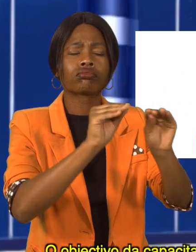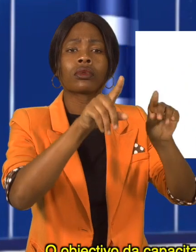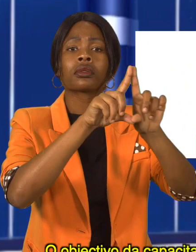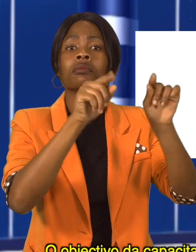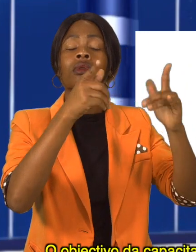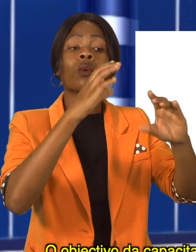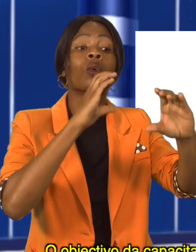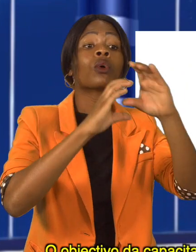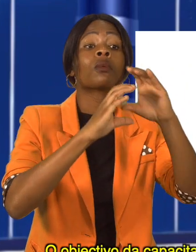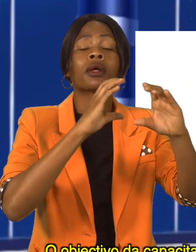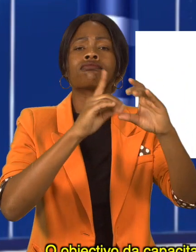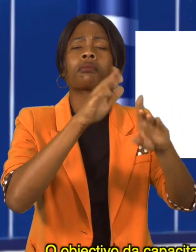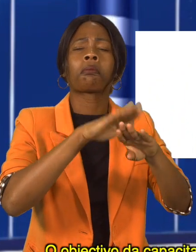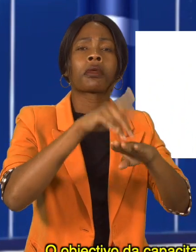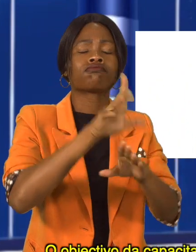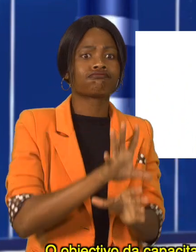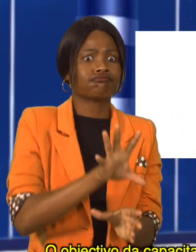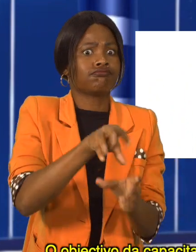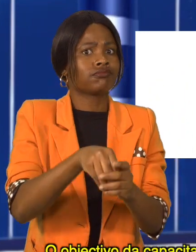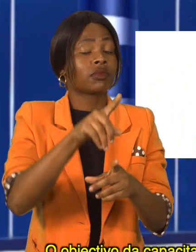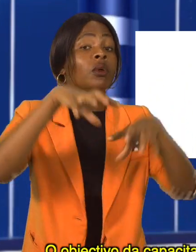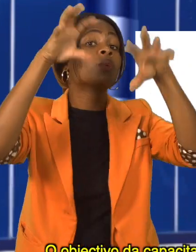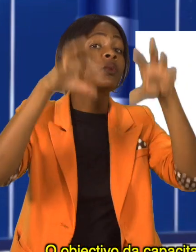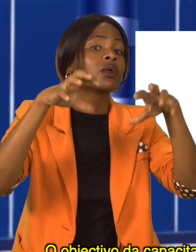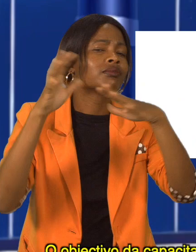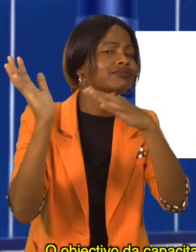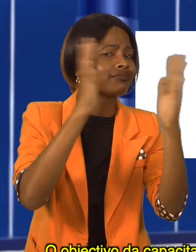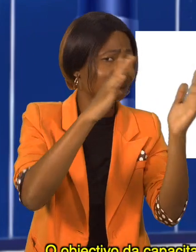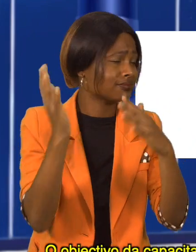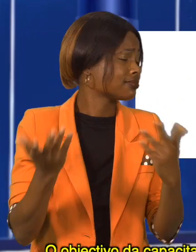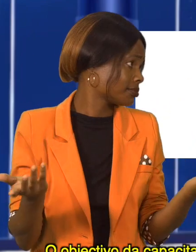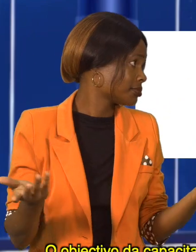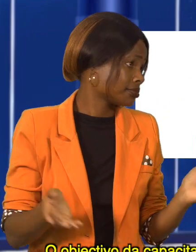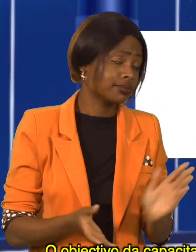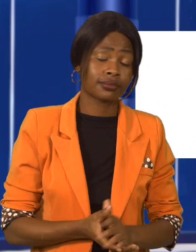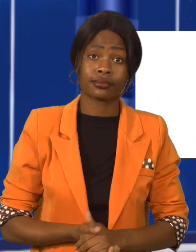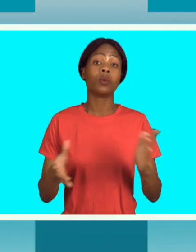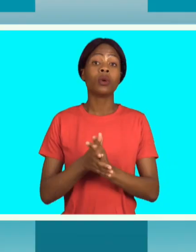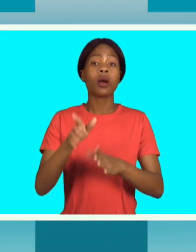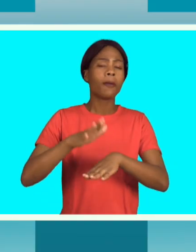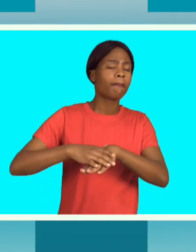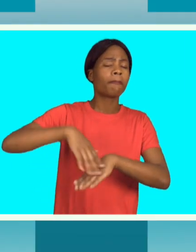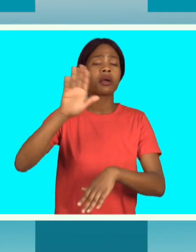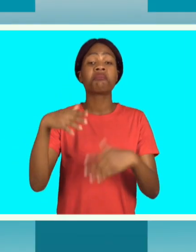capacitação é garantir uma comunicação mais eficiente e inclusiva em período de emergência.